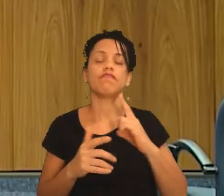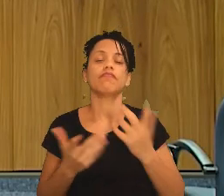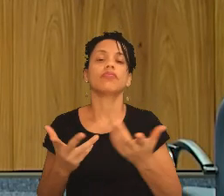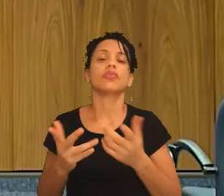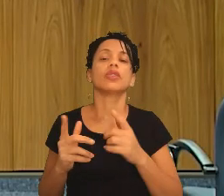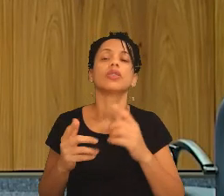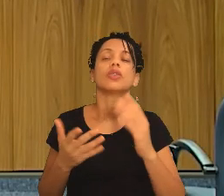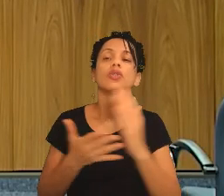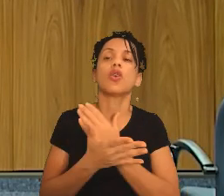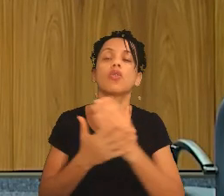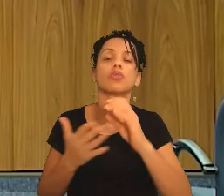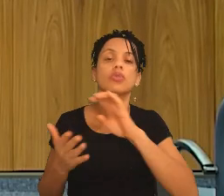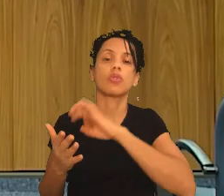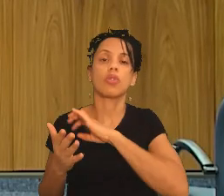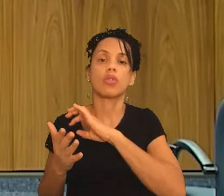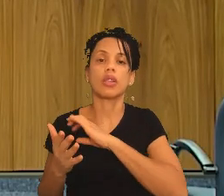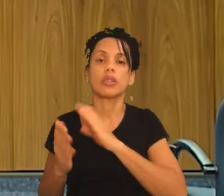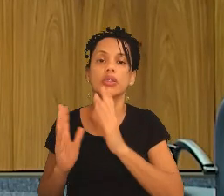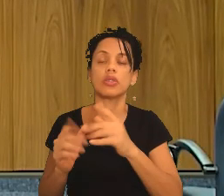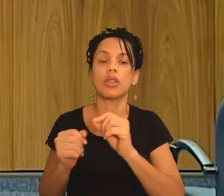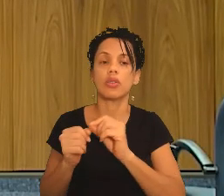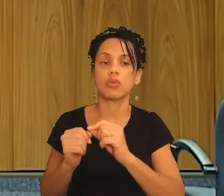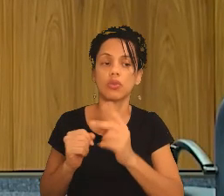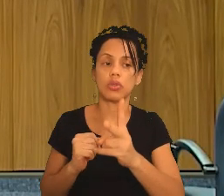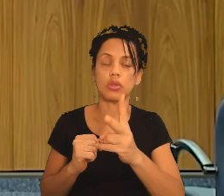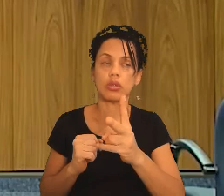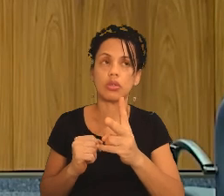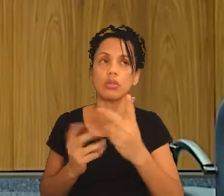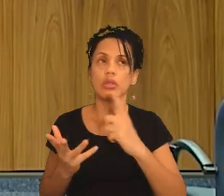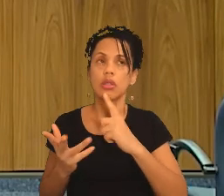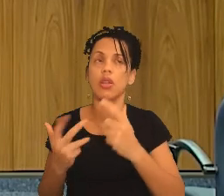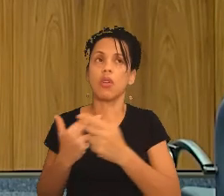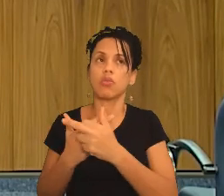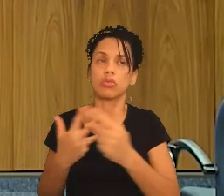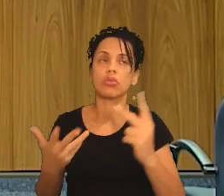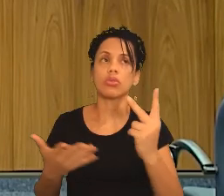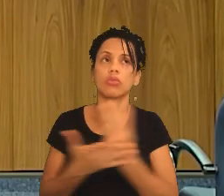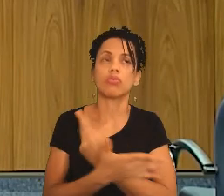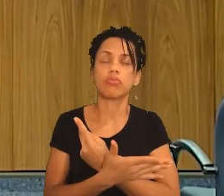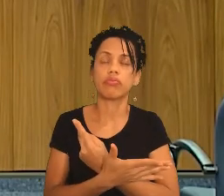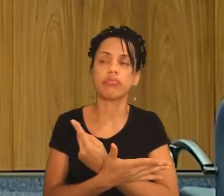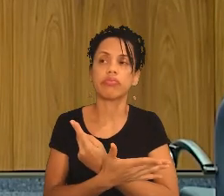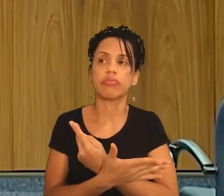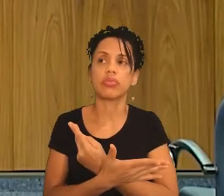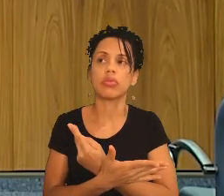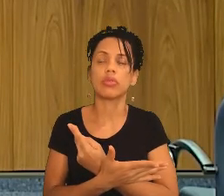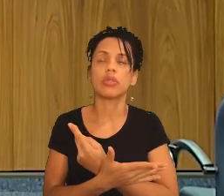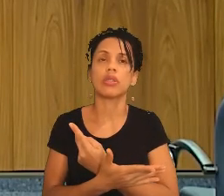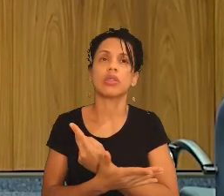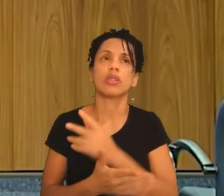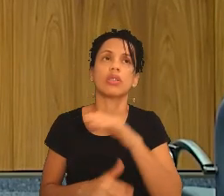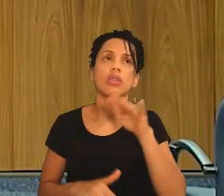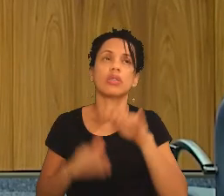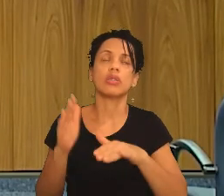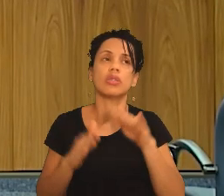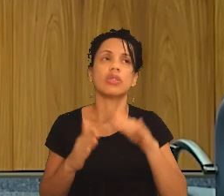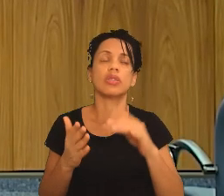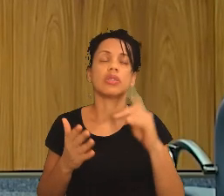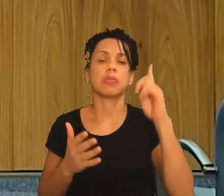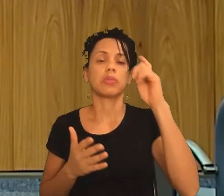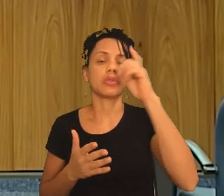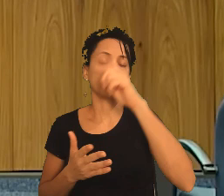fazer, né? E o grupo de trabalho, com uma característica que não é uma característica executiva, né? Os colegas atuam, cada colega em